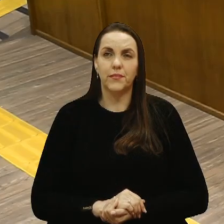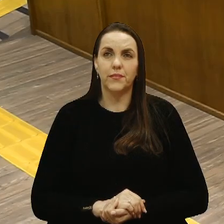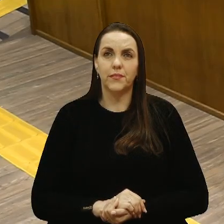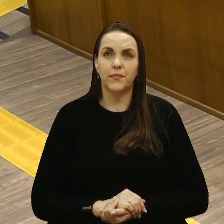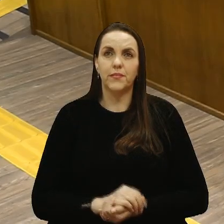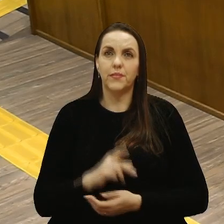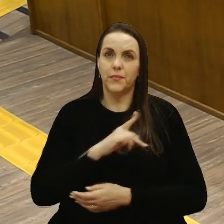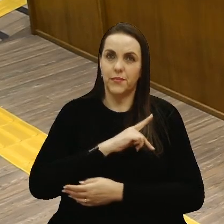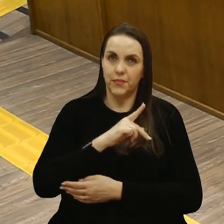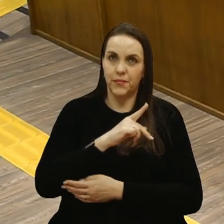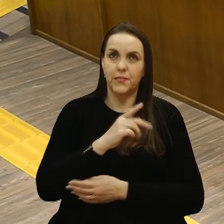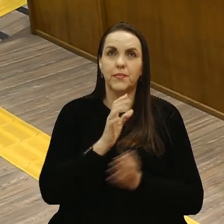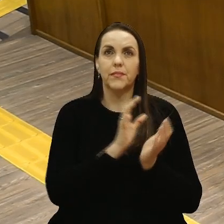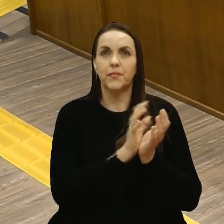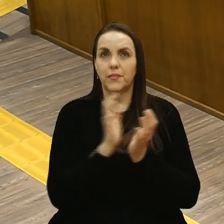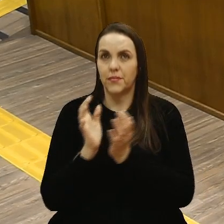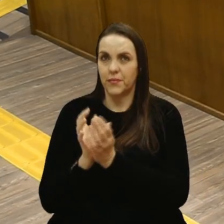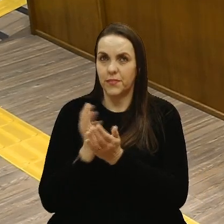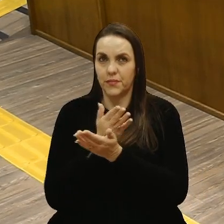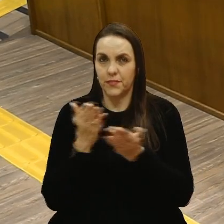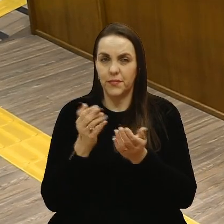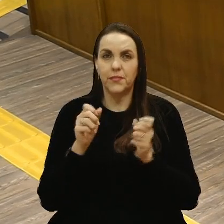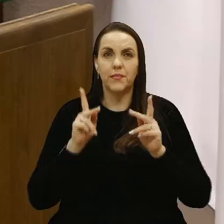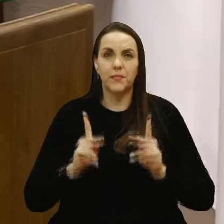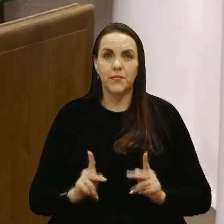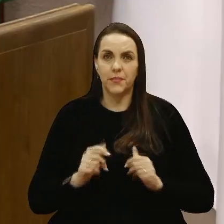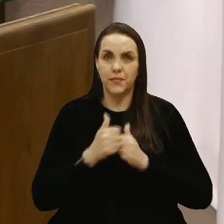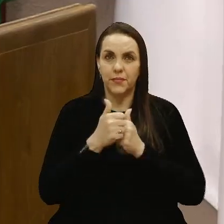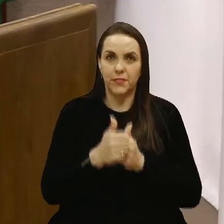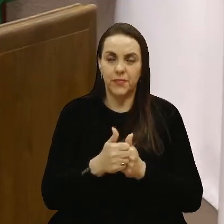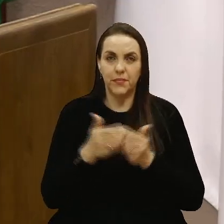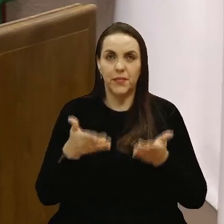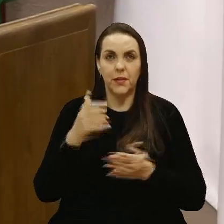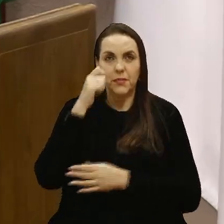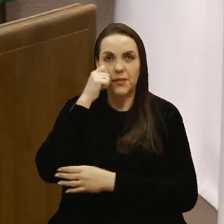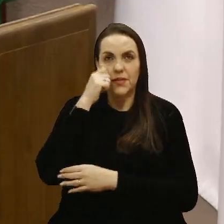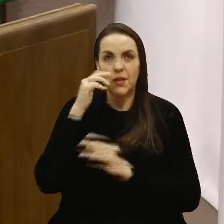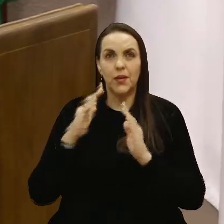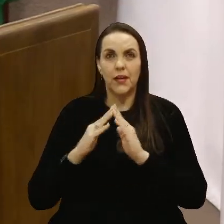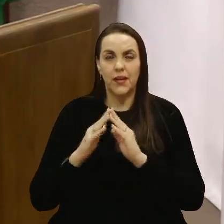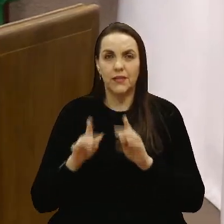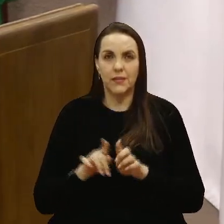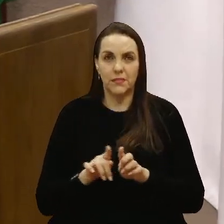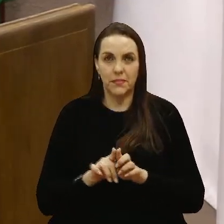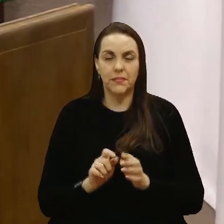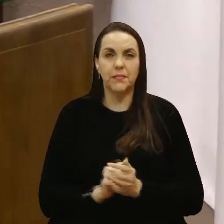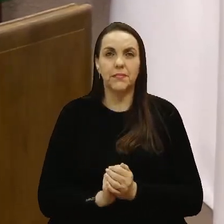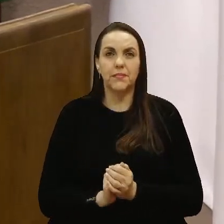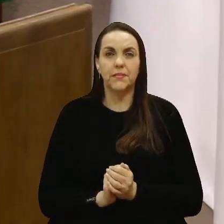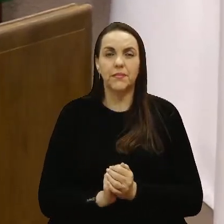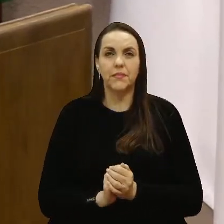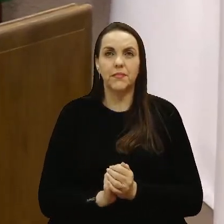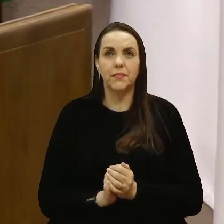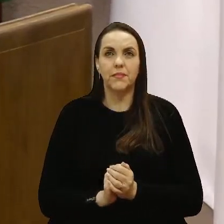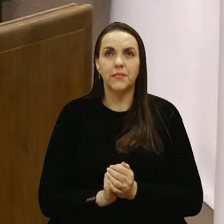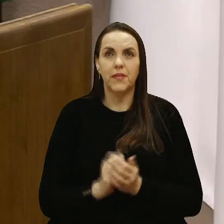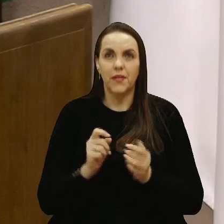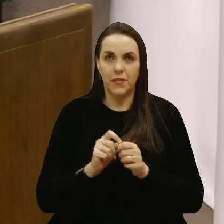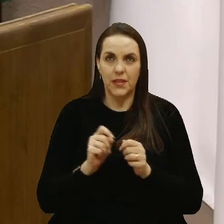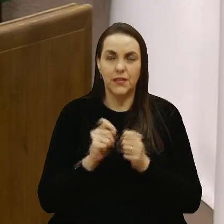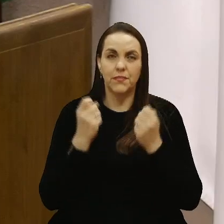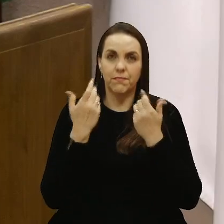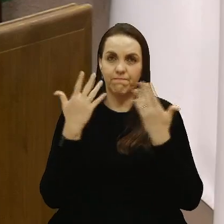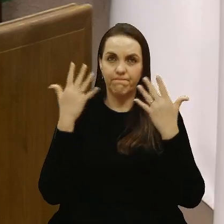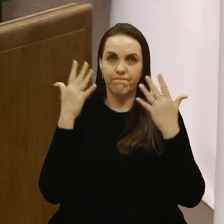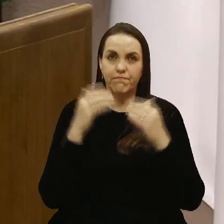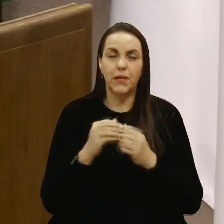Senhor presidente, nobres colegas, as pessoas que nos acompanham daqui de casa, primeiramente queria fazer um voto de congratulação à minha amiga querida, servidora